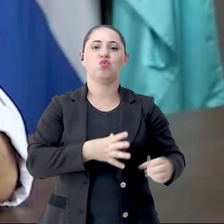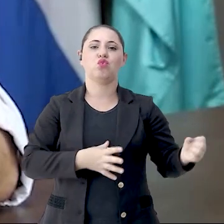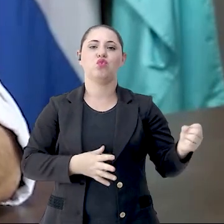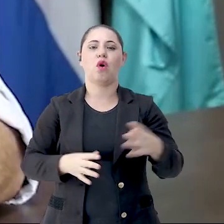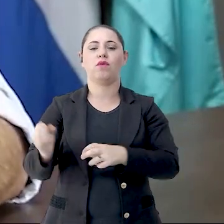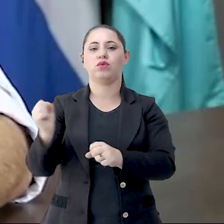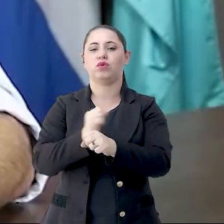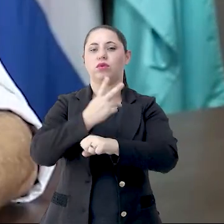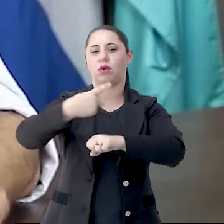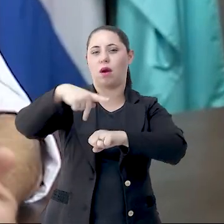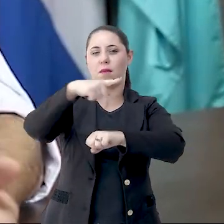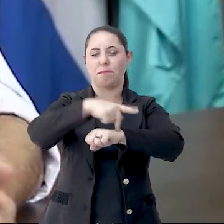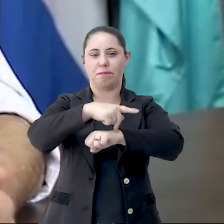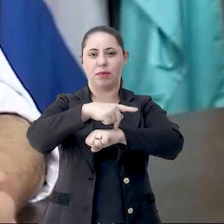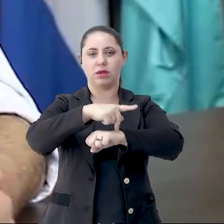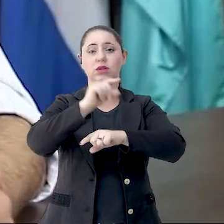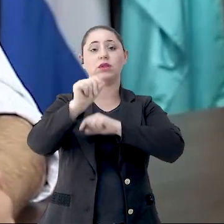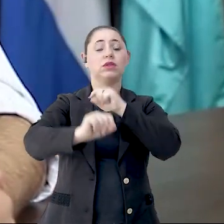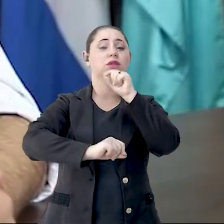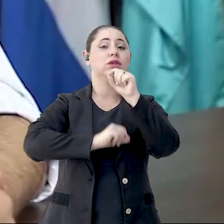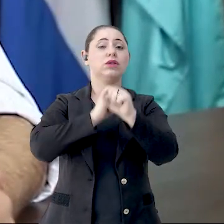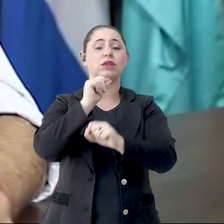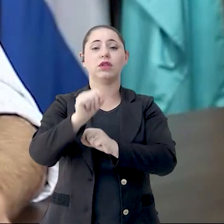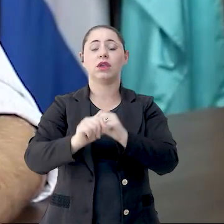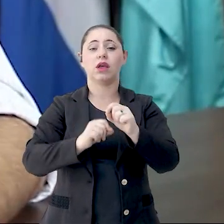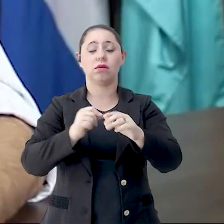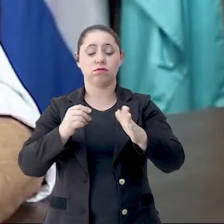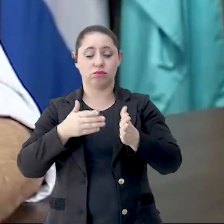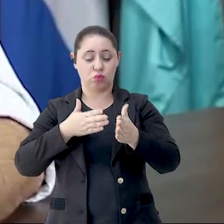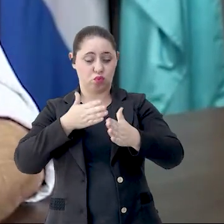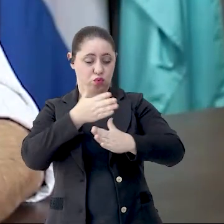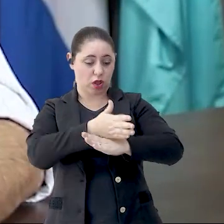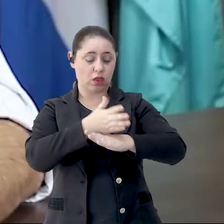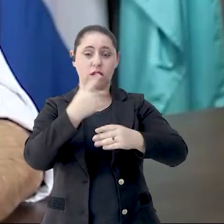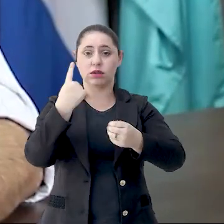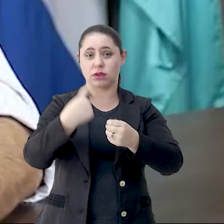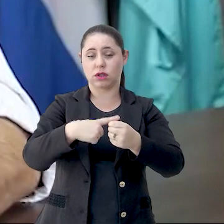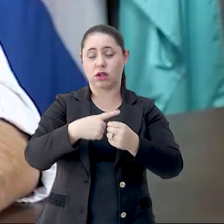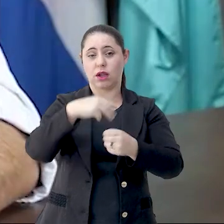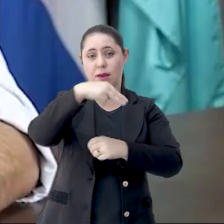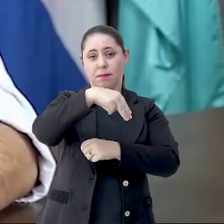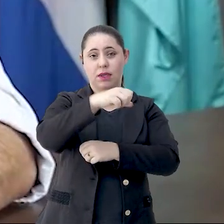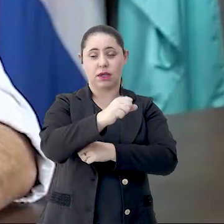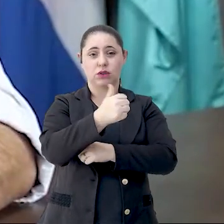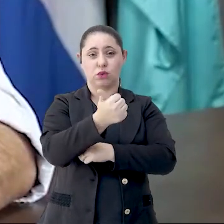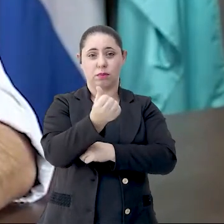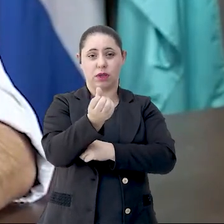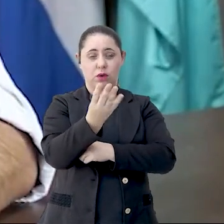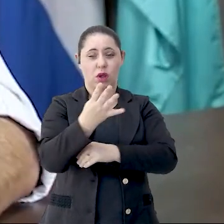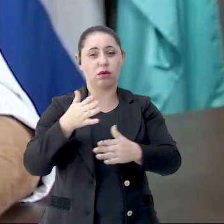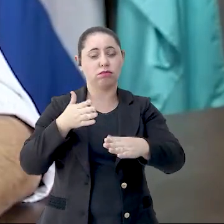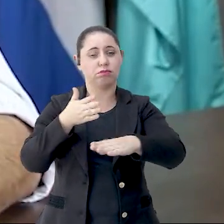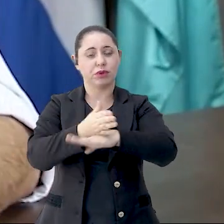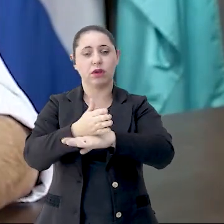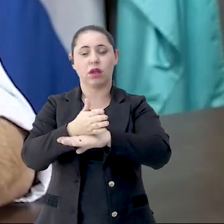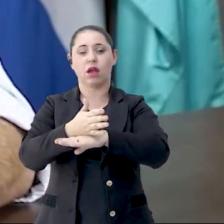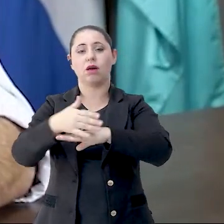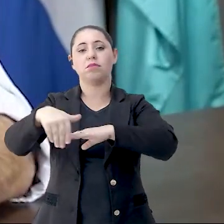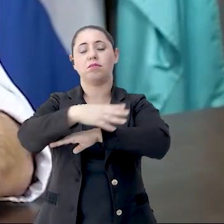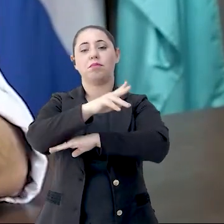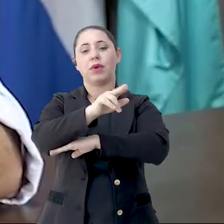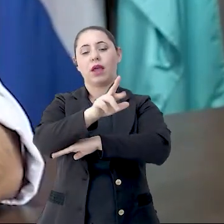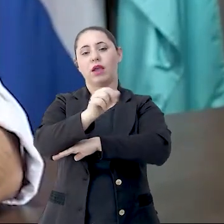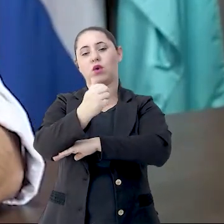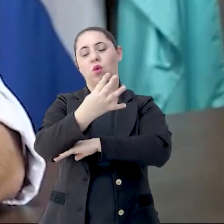linear que vai da entrada da cidade na MS 164 até o início da BR-463. Será um